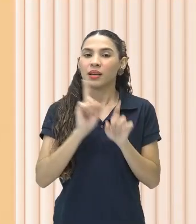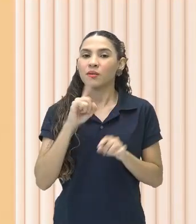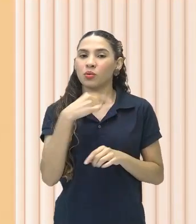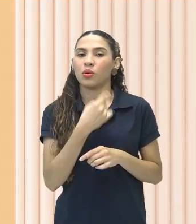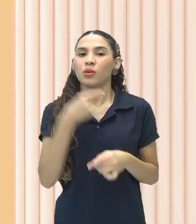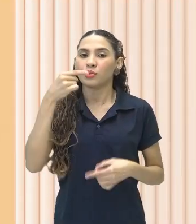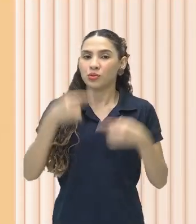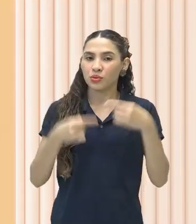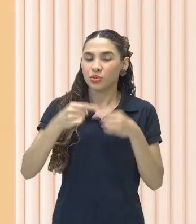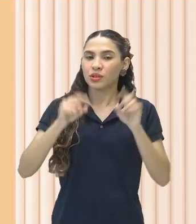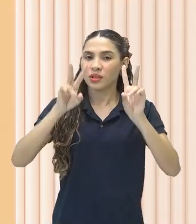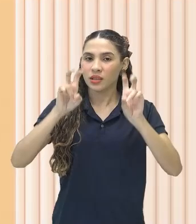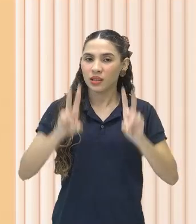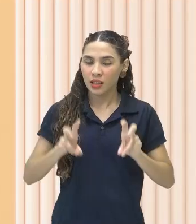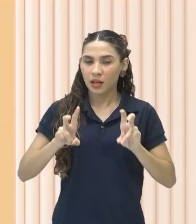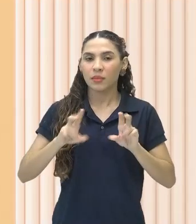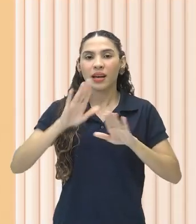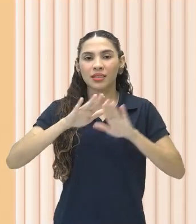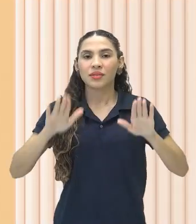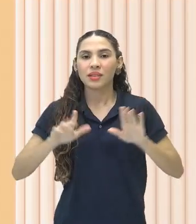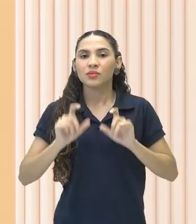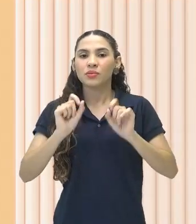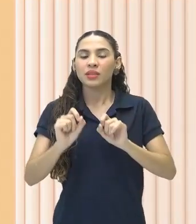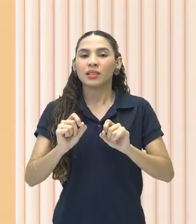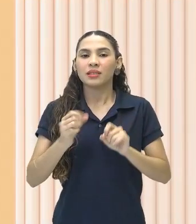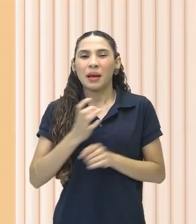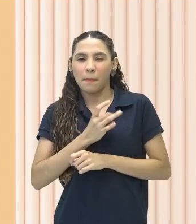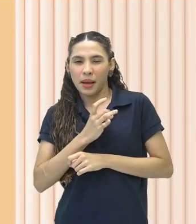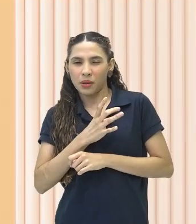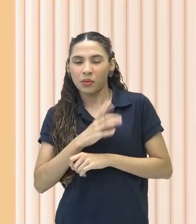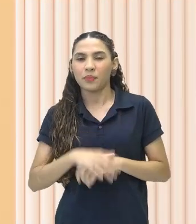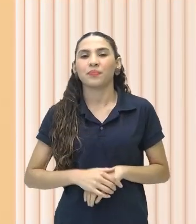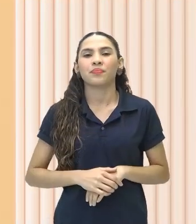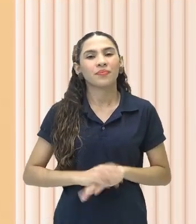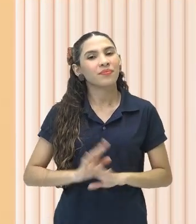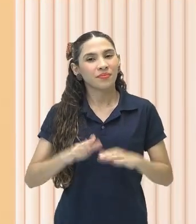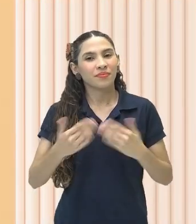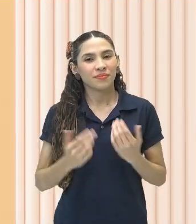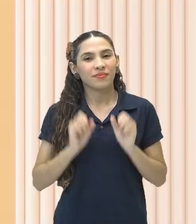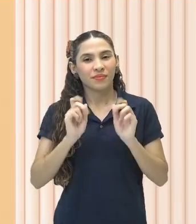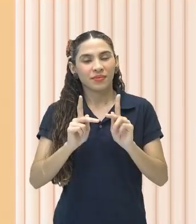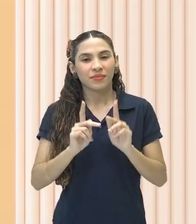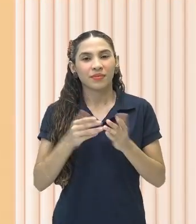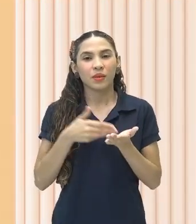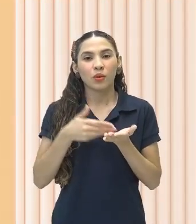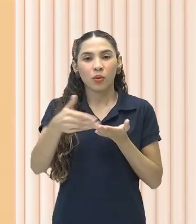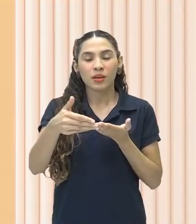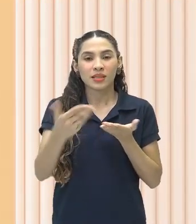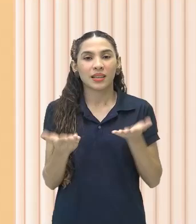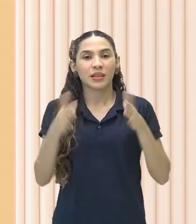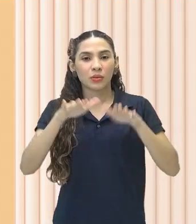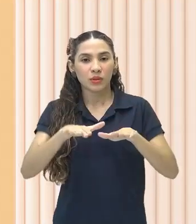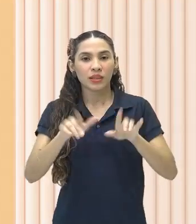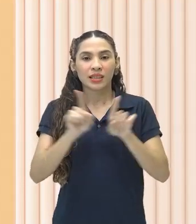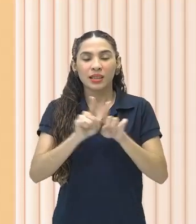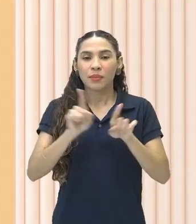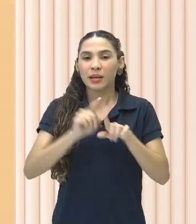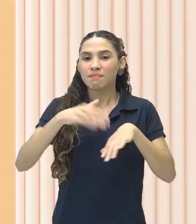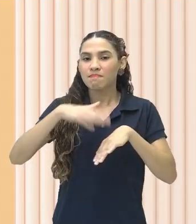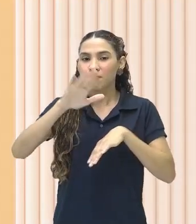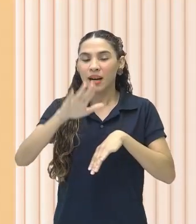discutir temas que muitas vezes nos metem medo? É isso aí. vamos